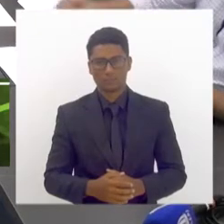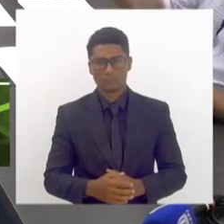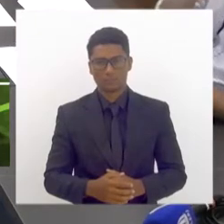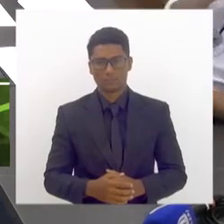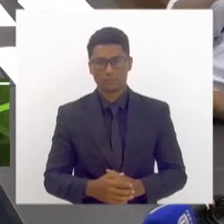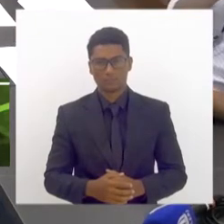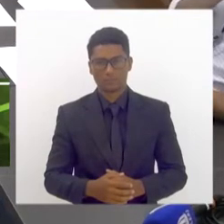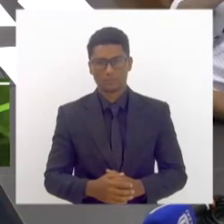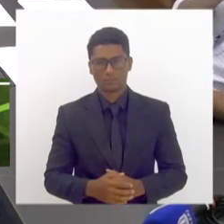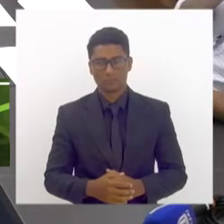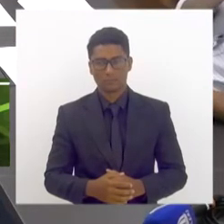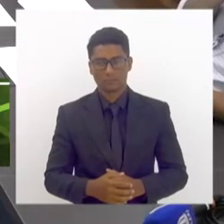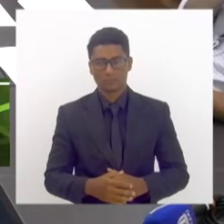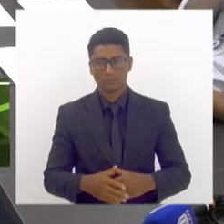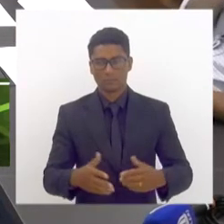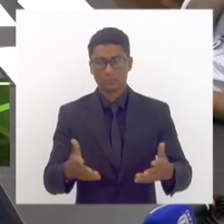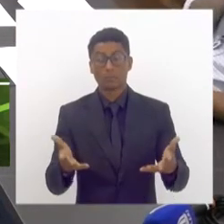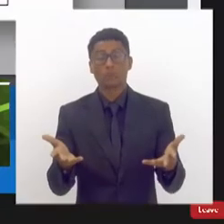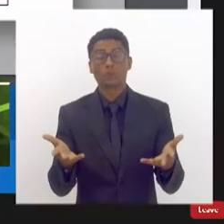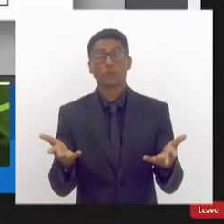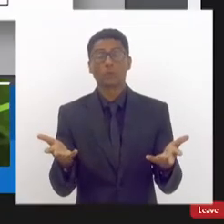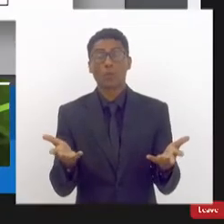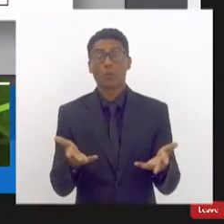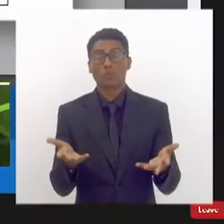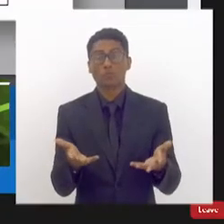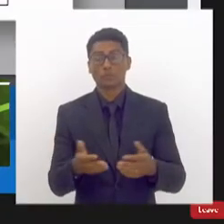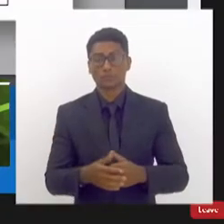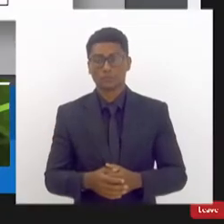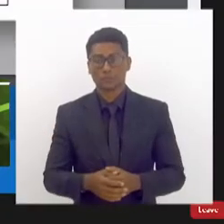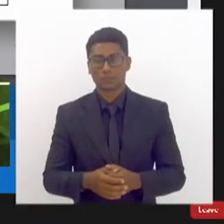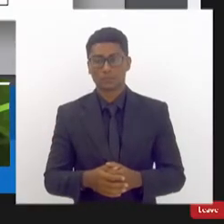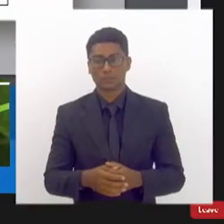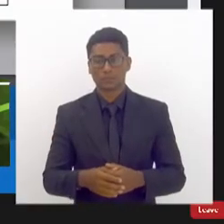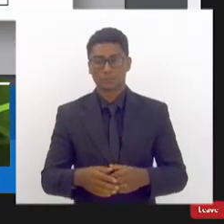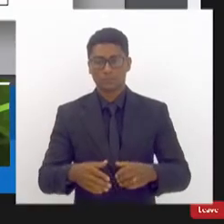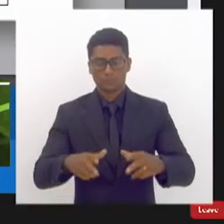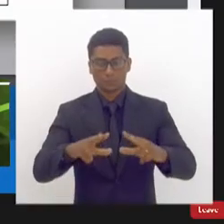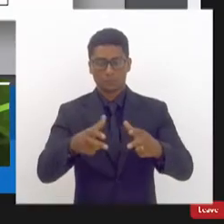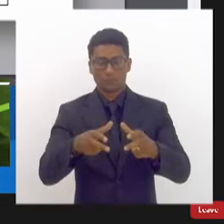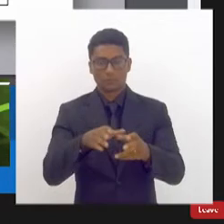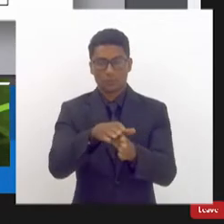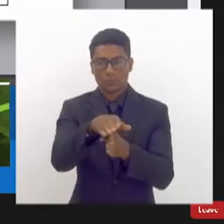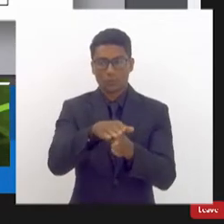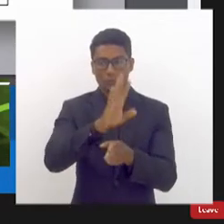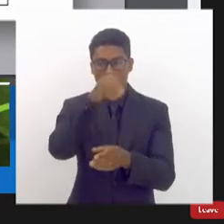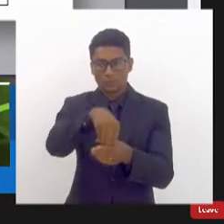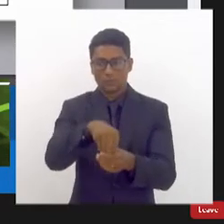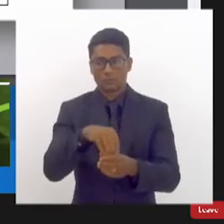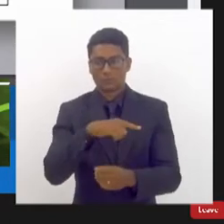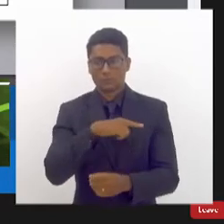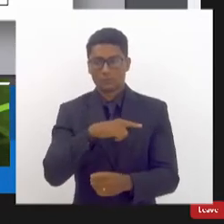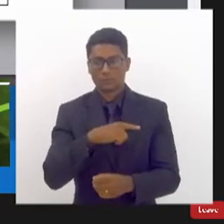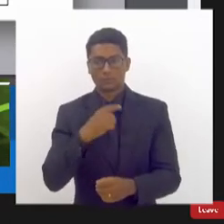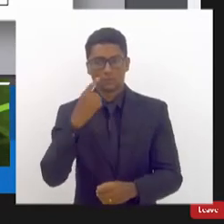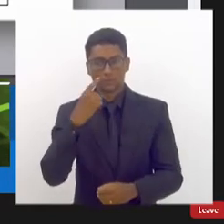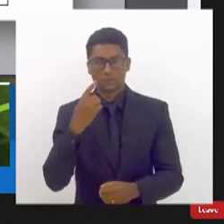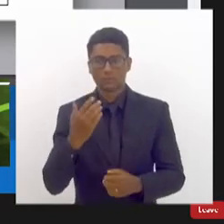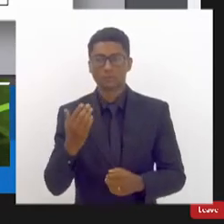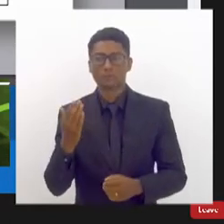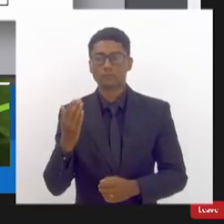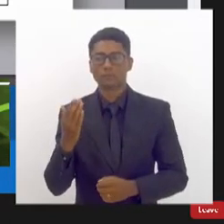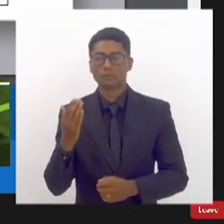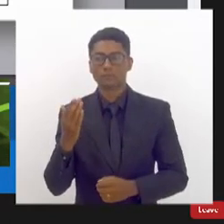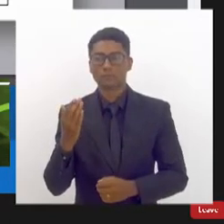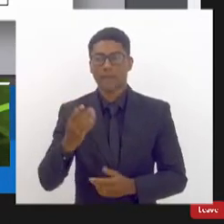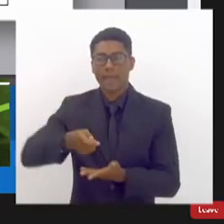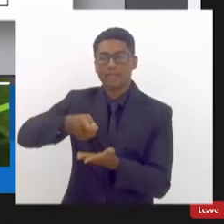Obrigado. Hoje, para distribuição no Conselho, né, a gente tem esses que estão escritos em exigência.